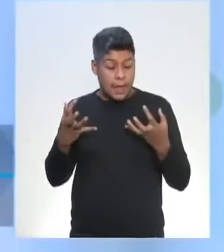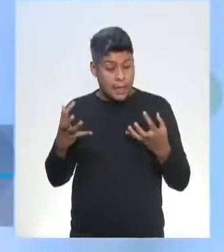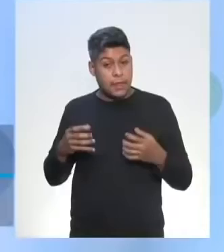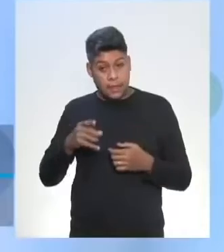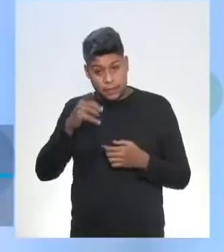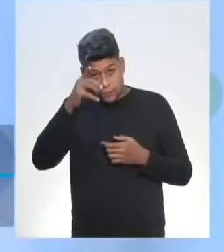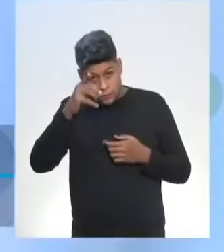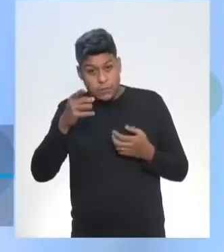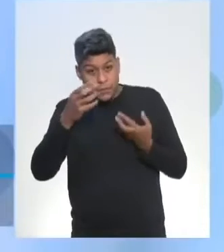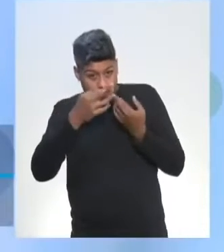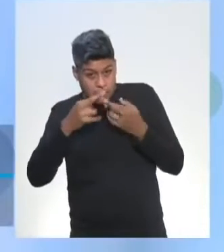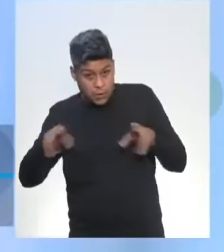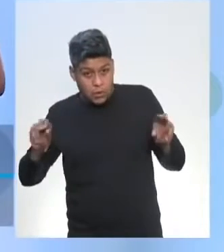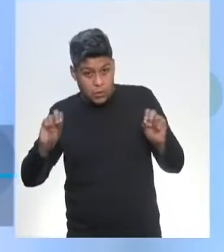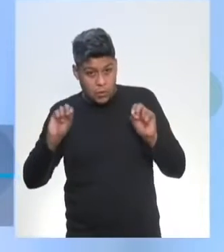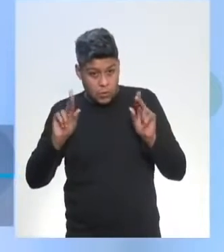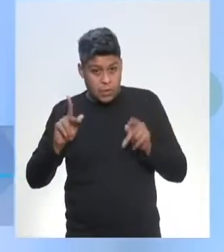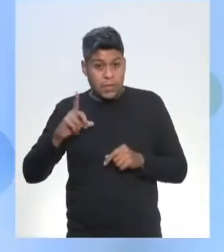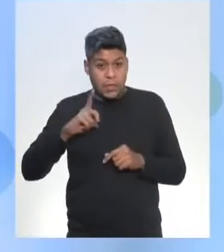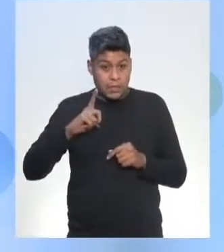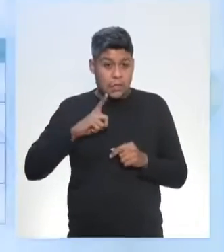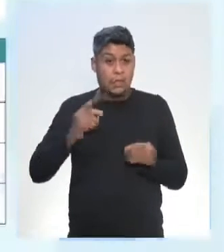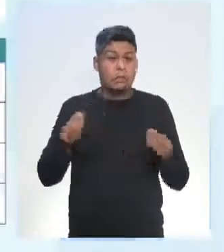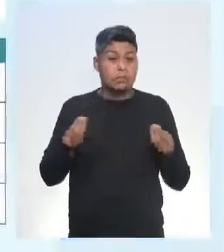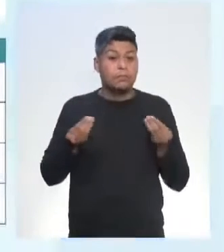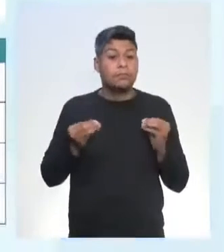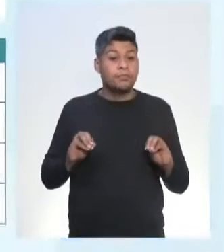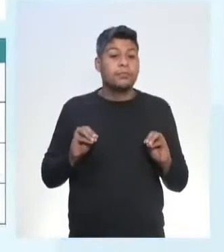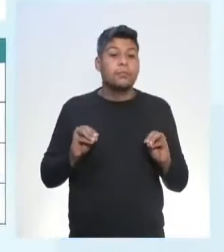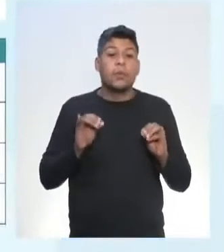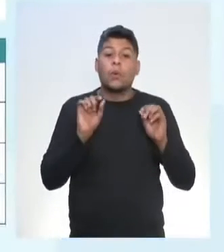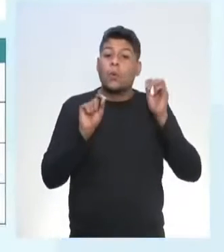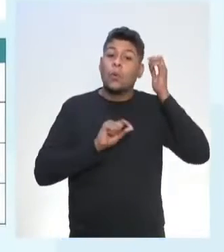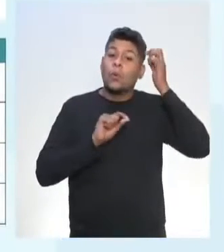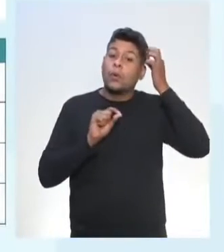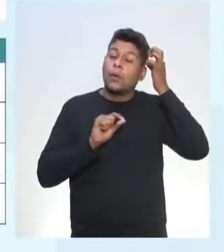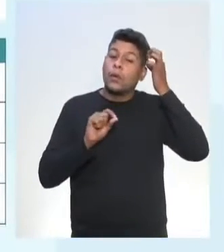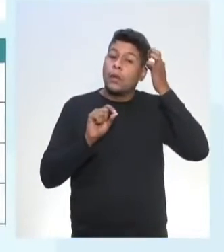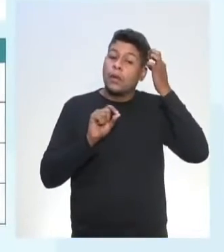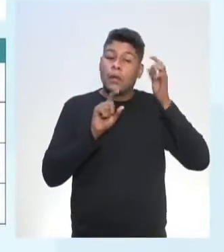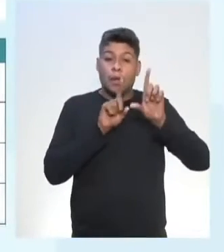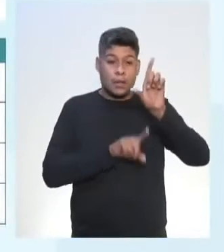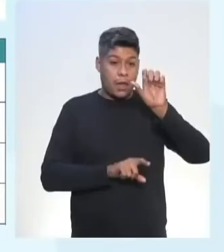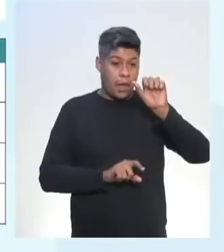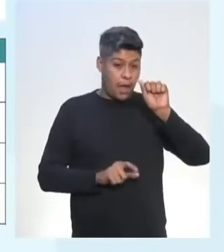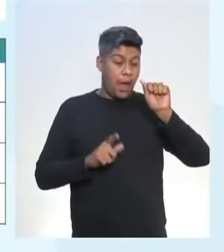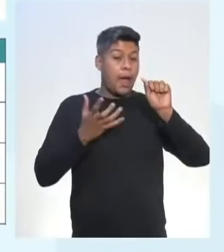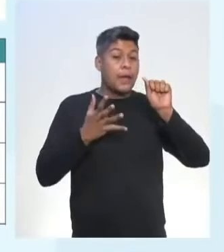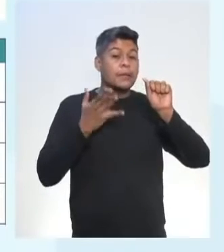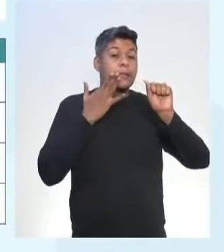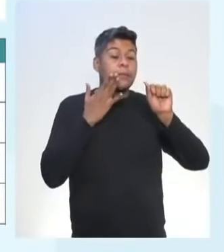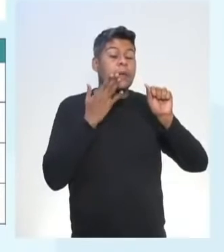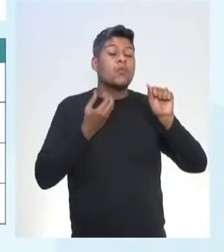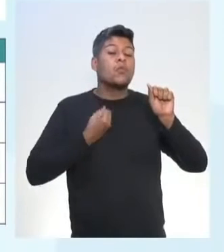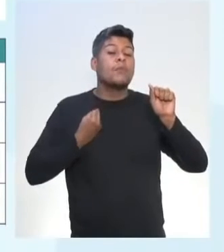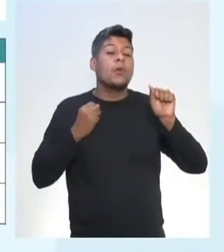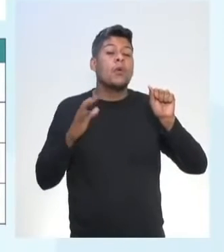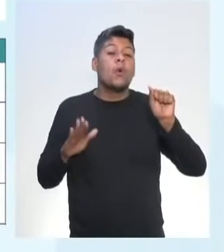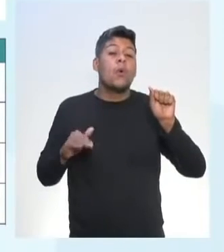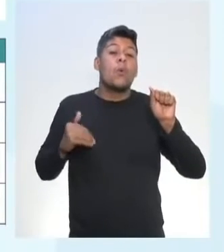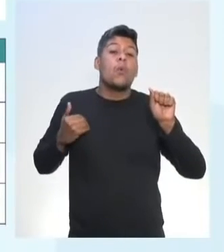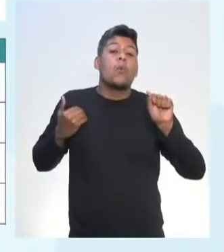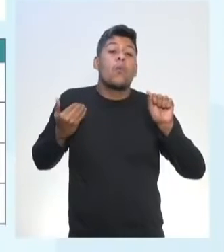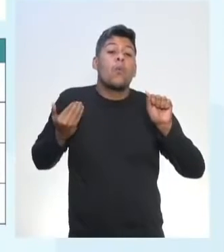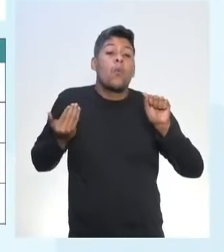quer quer saber de você que tá aí aqui o que eu coloquei assim tá na letra a a gente quer saber que número